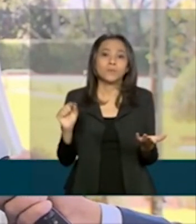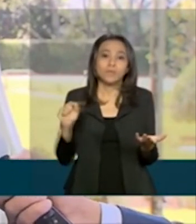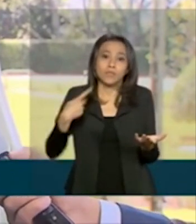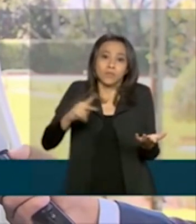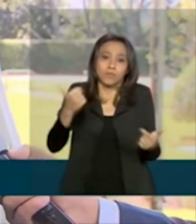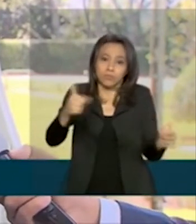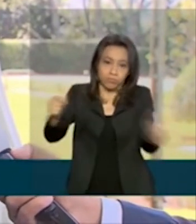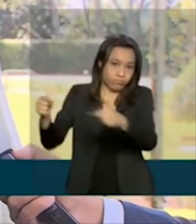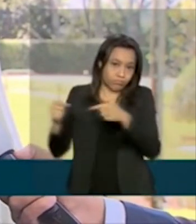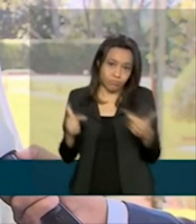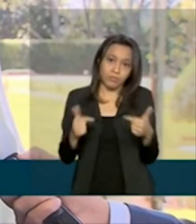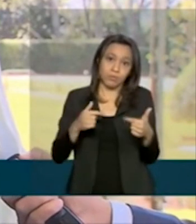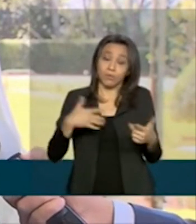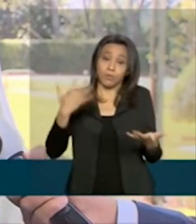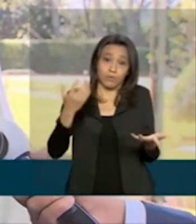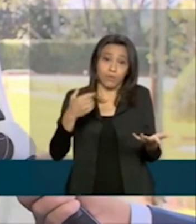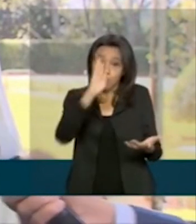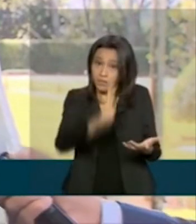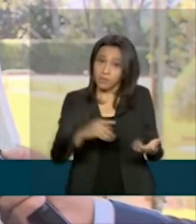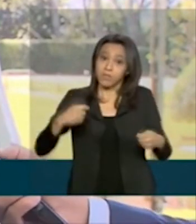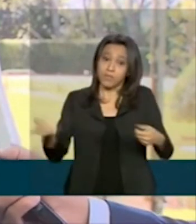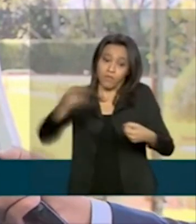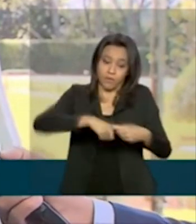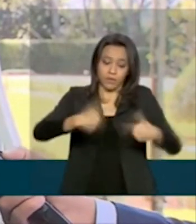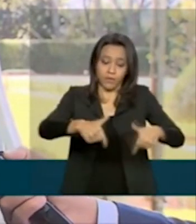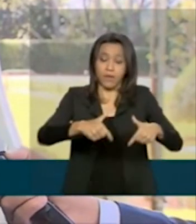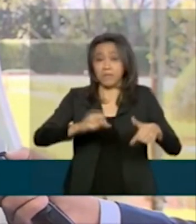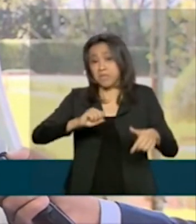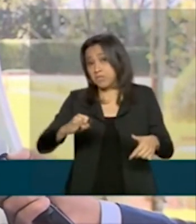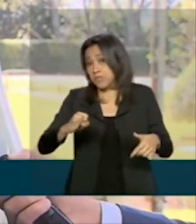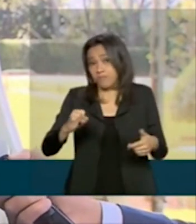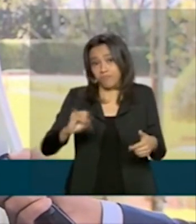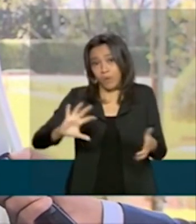laborial. Nosso Brasil temos que voltar a trabalhar, porque, se caso contrário,